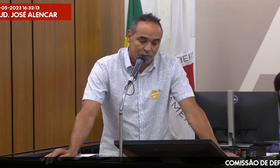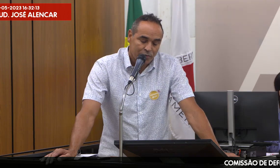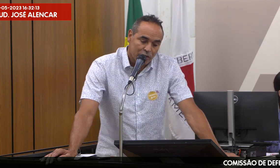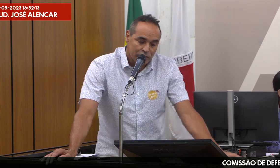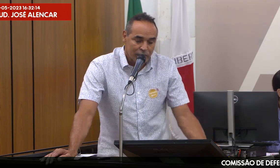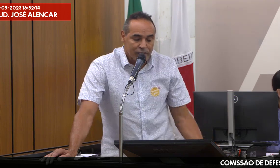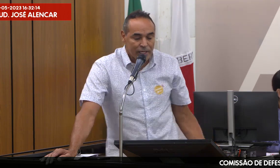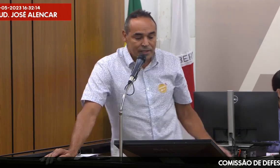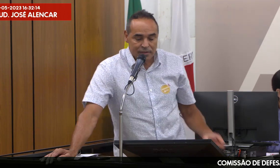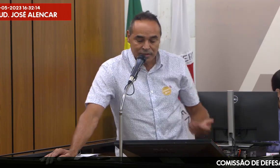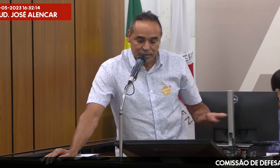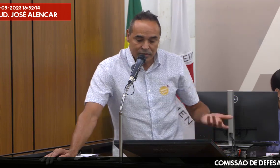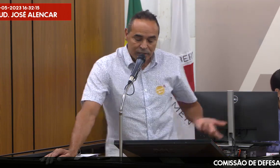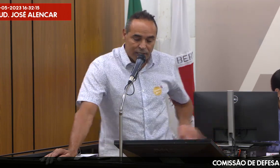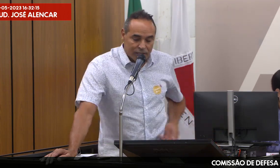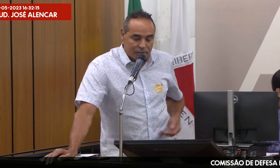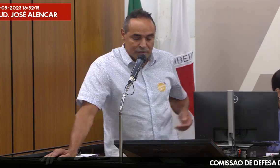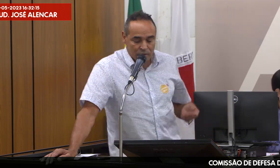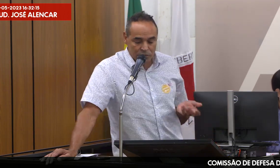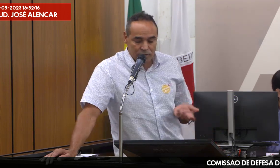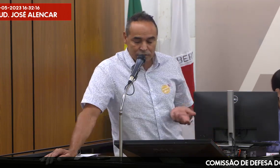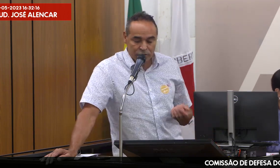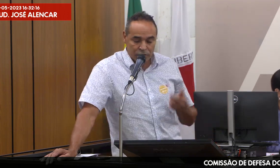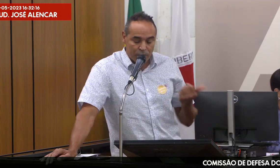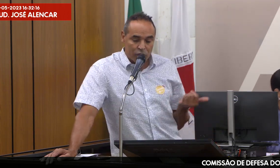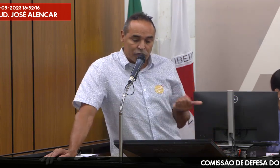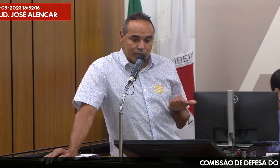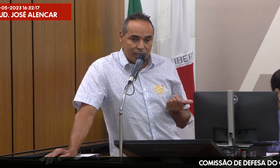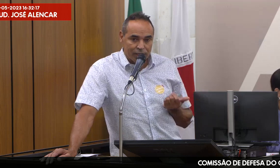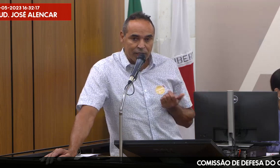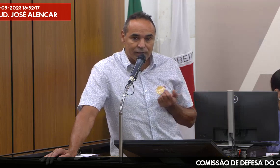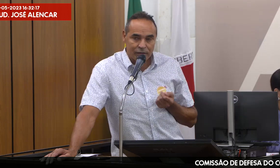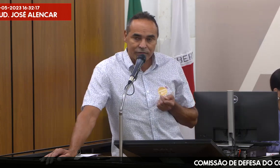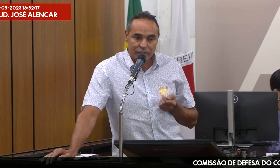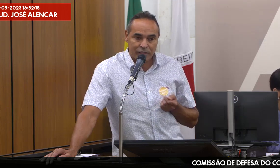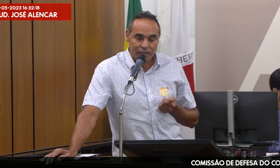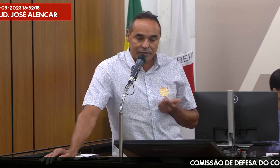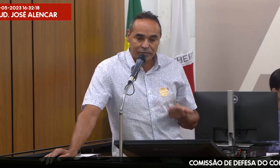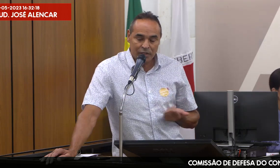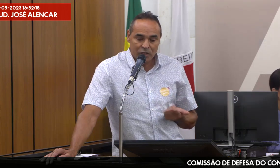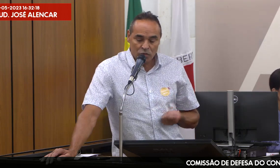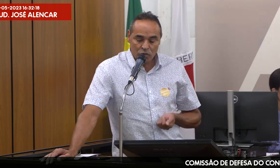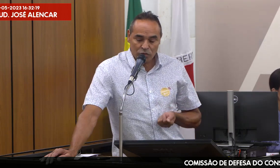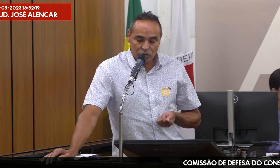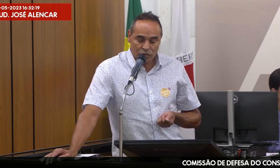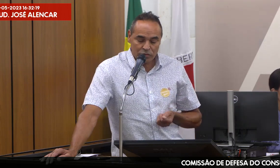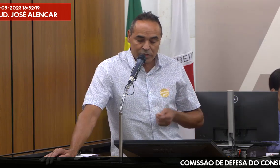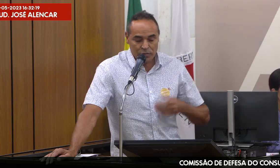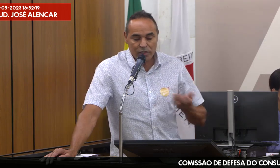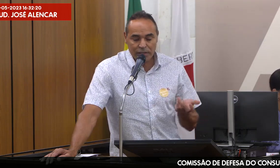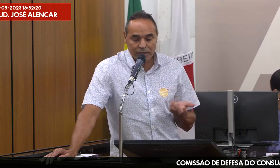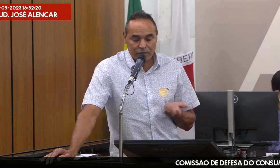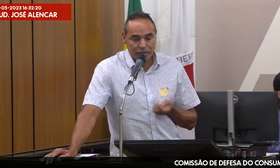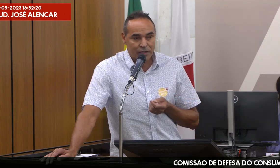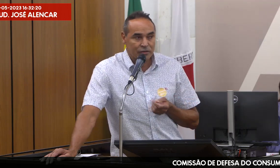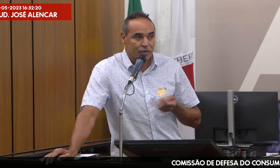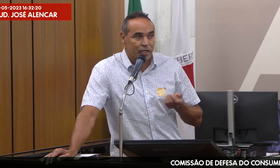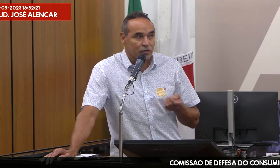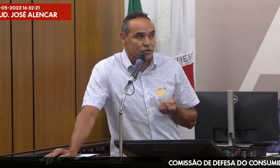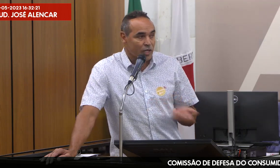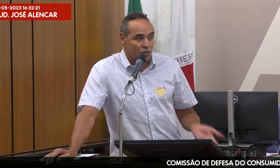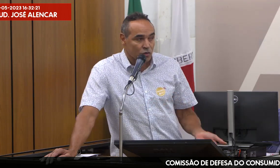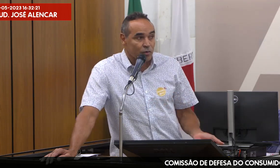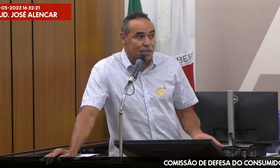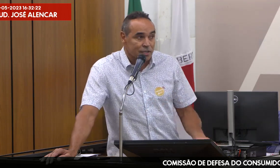primeiro eu fui na delegacia a delegacia da polícia civil que é próxima lá da da Avenida do Contorno eles me orientaram falando